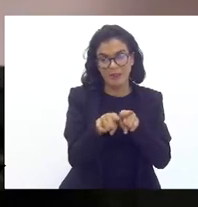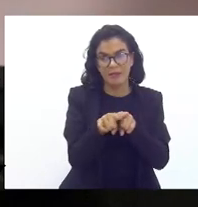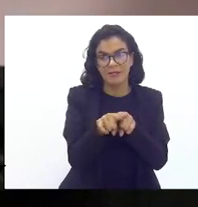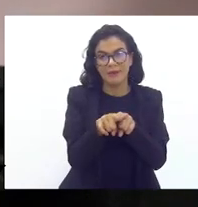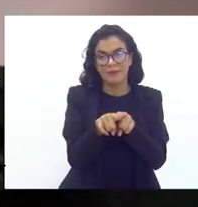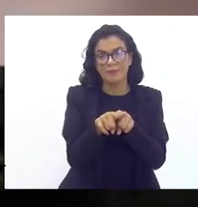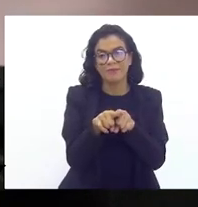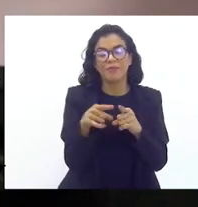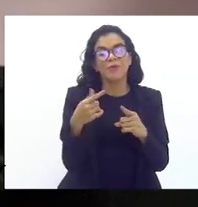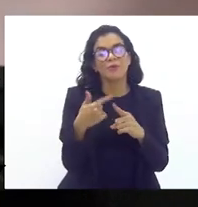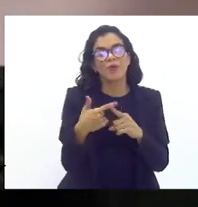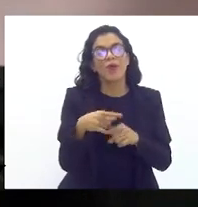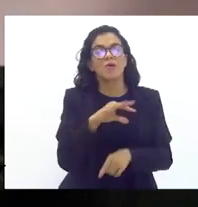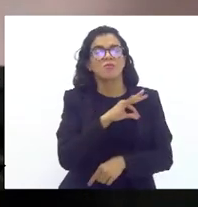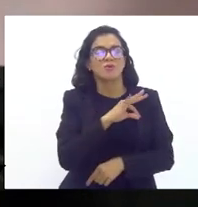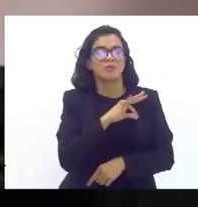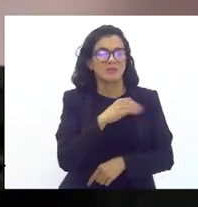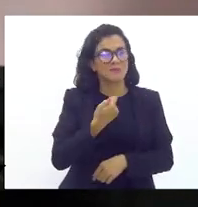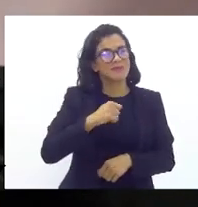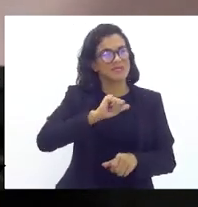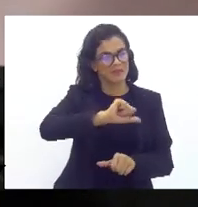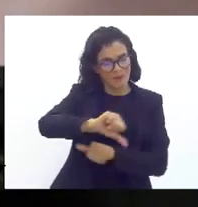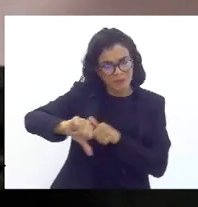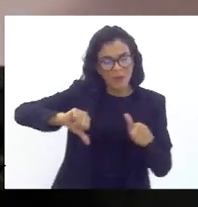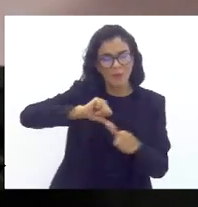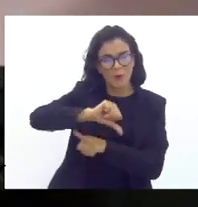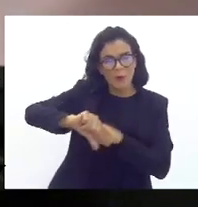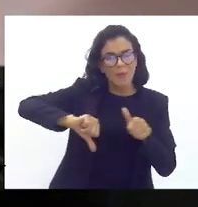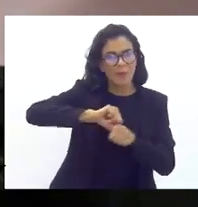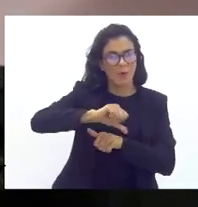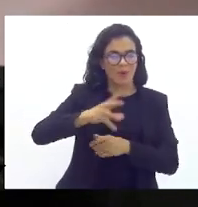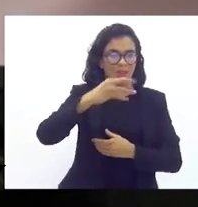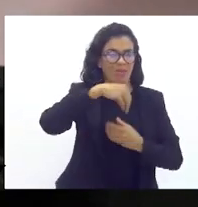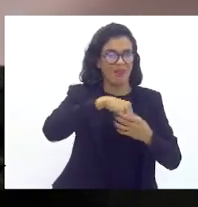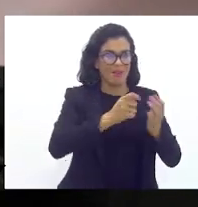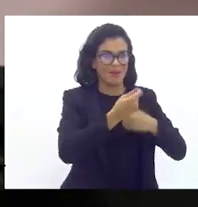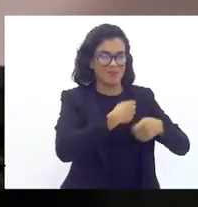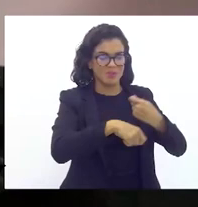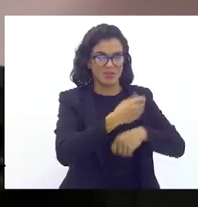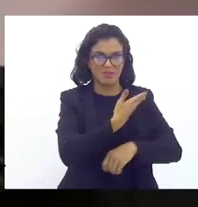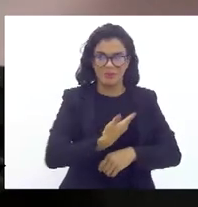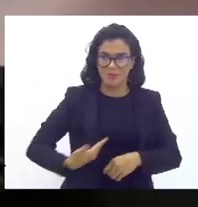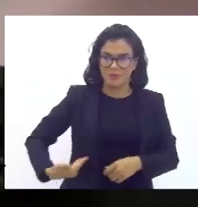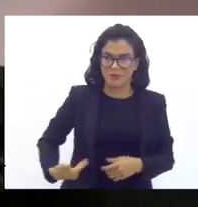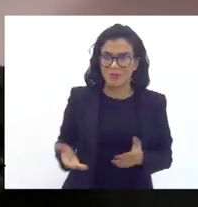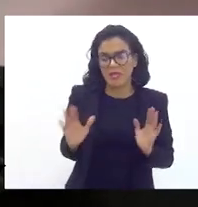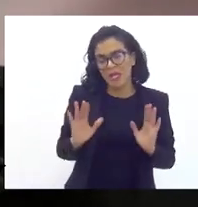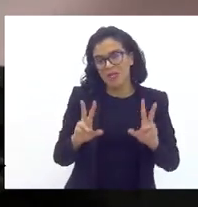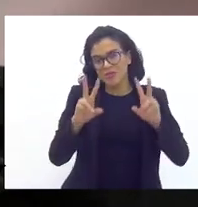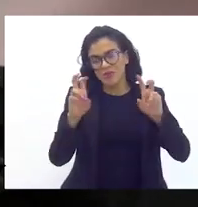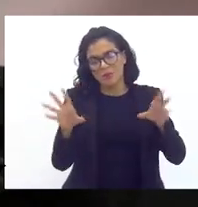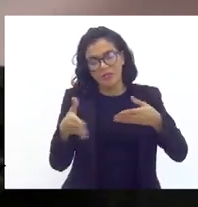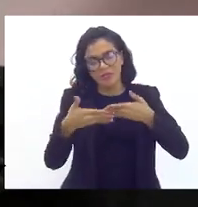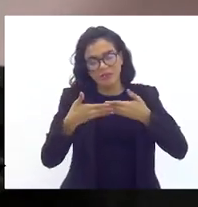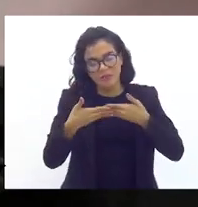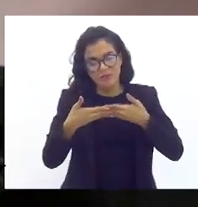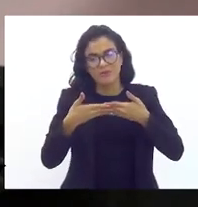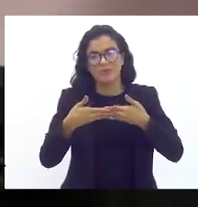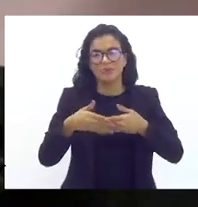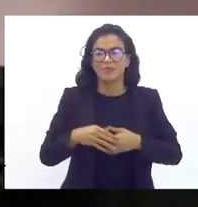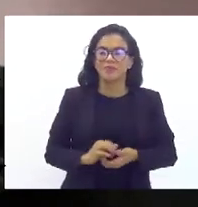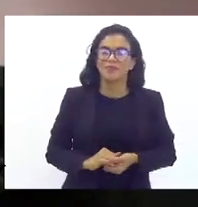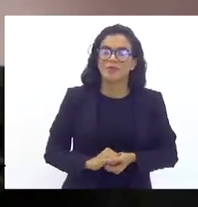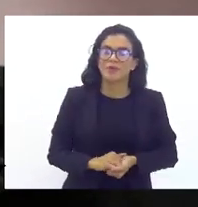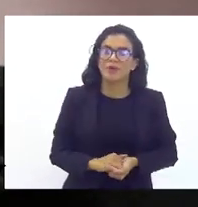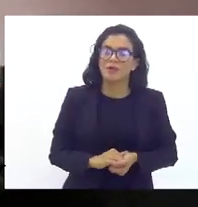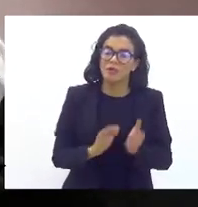que devia ser reformada dentro da administração pública então é sobre isso que eu queria deixar aqui o assunto